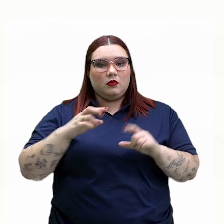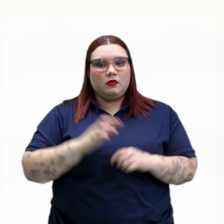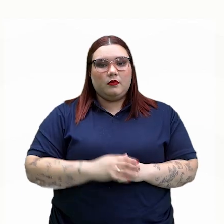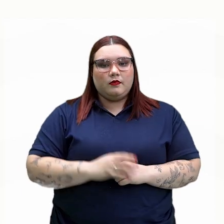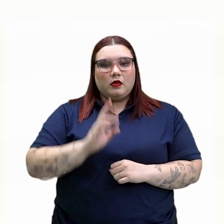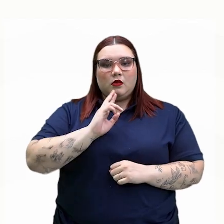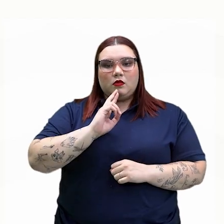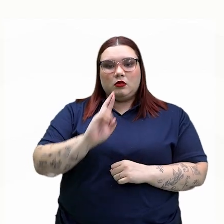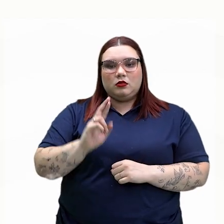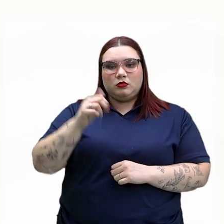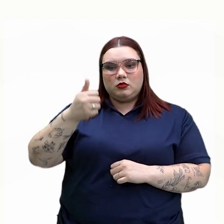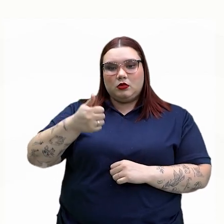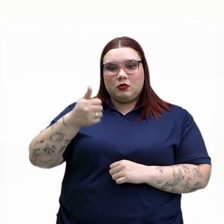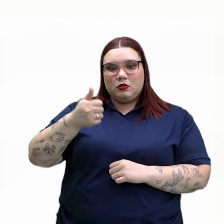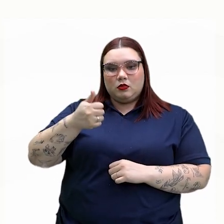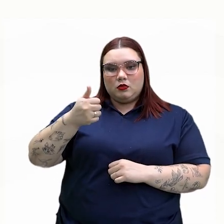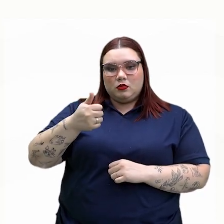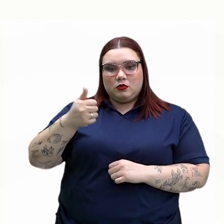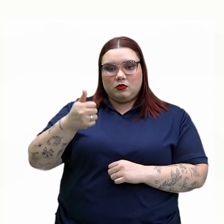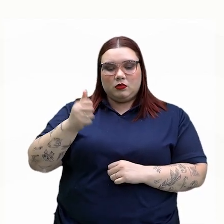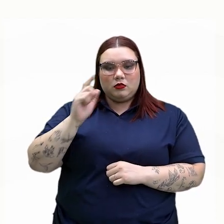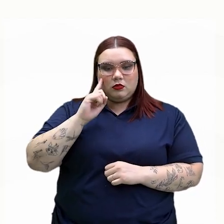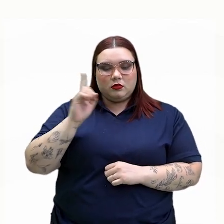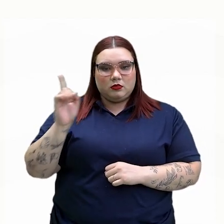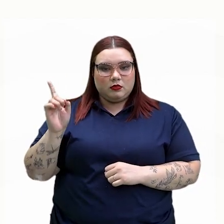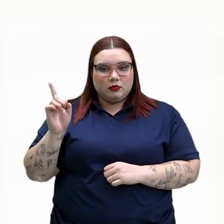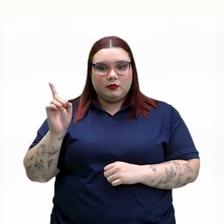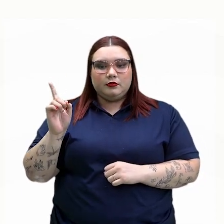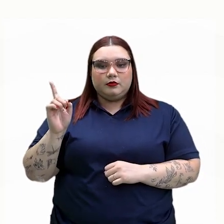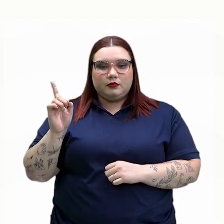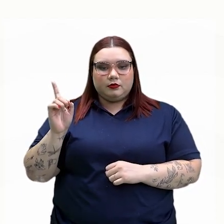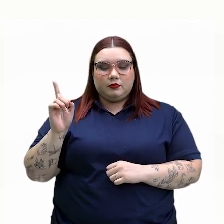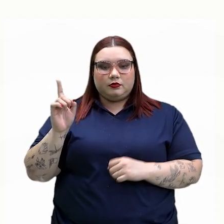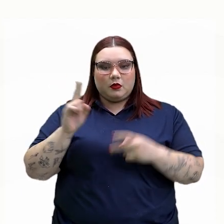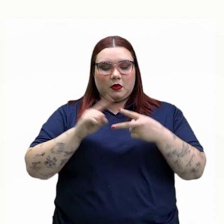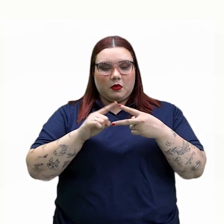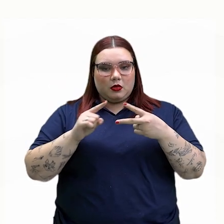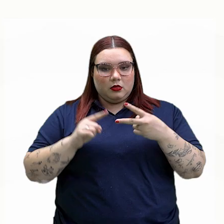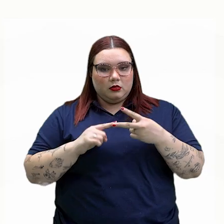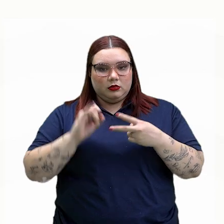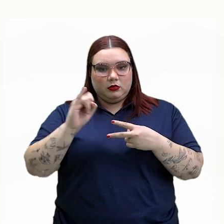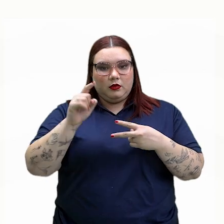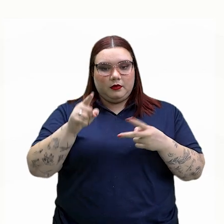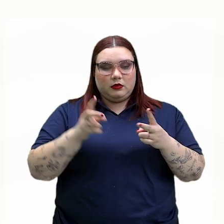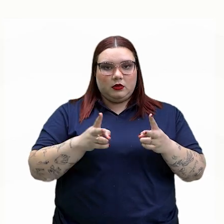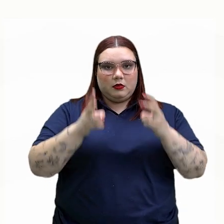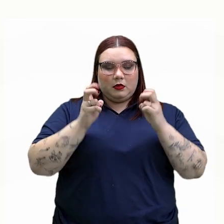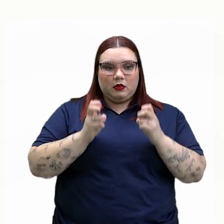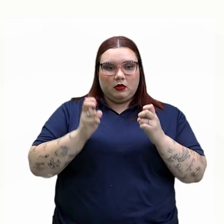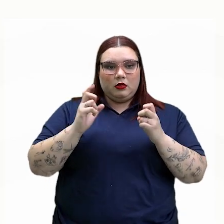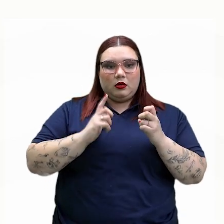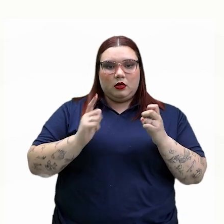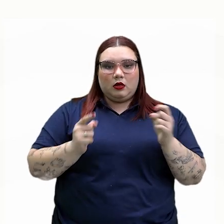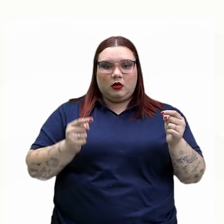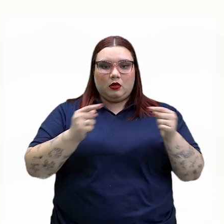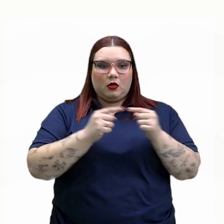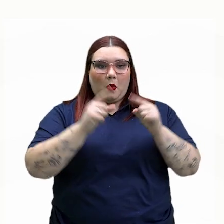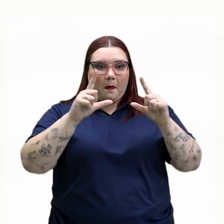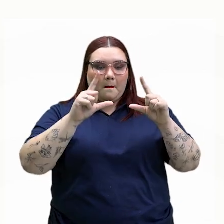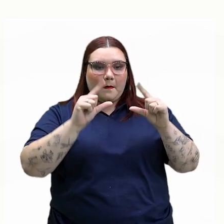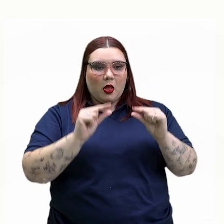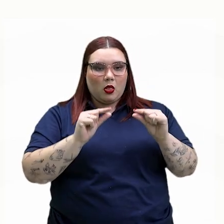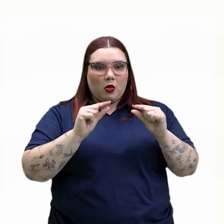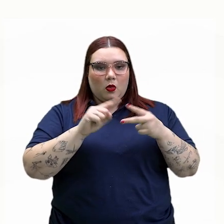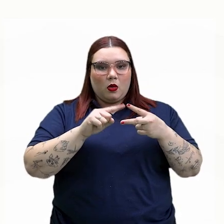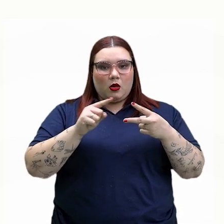1, aqui, ó, é esse tamanho, certo? Se você observar lá, ele vai ser o que tem o menor